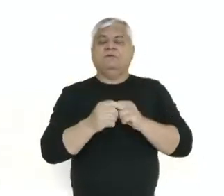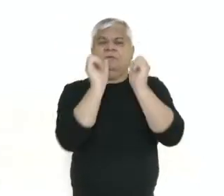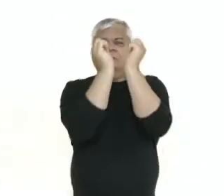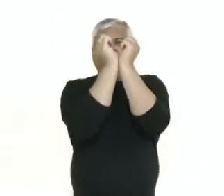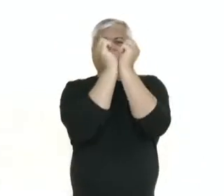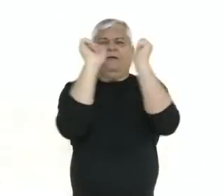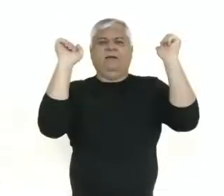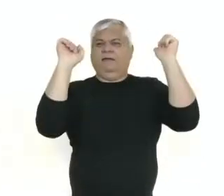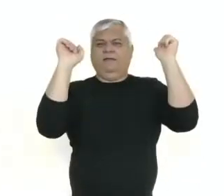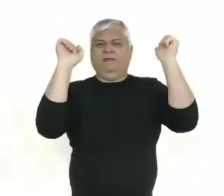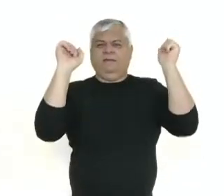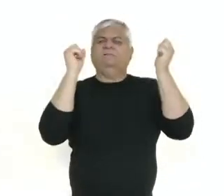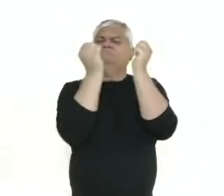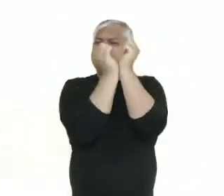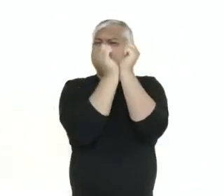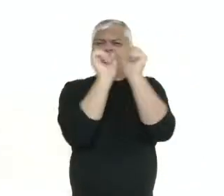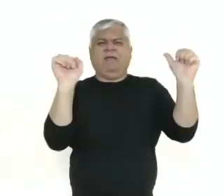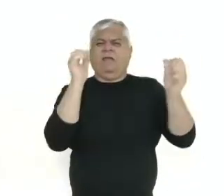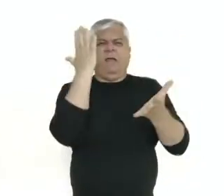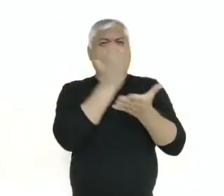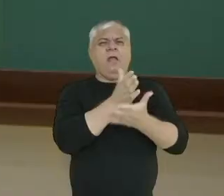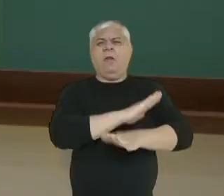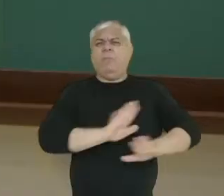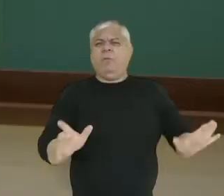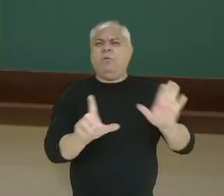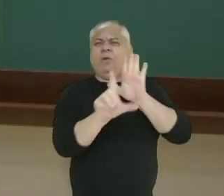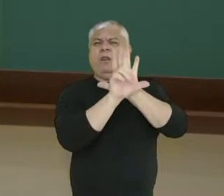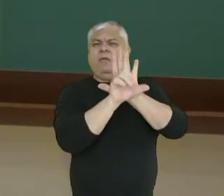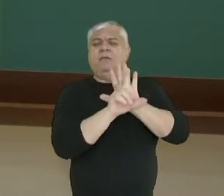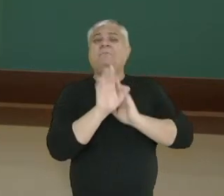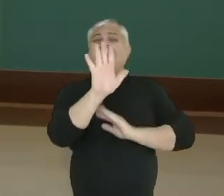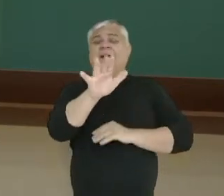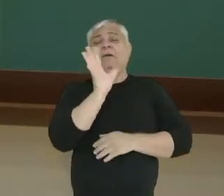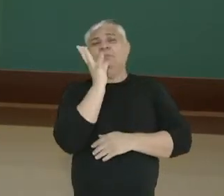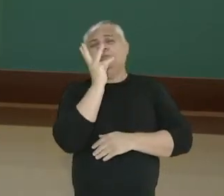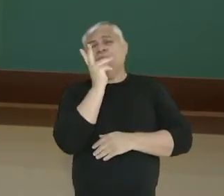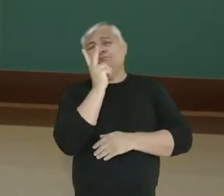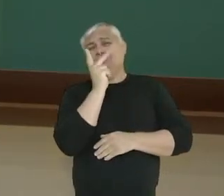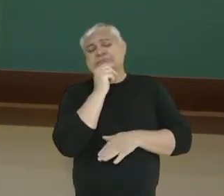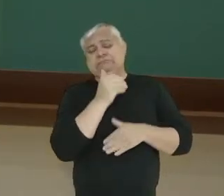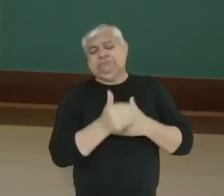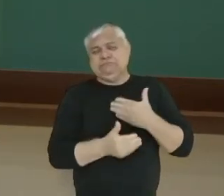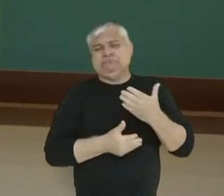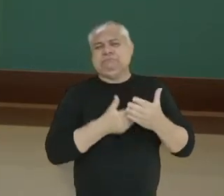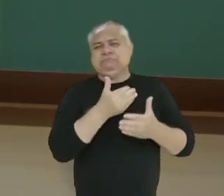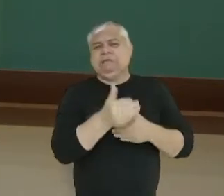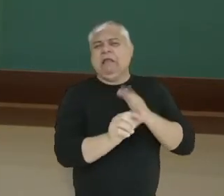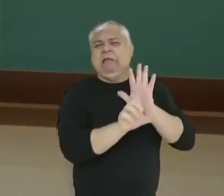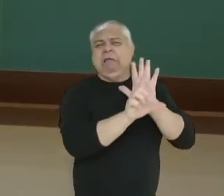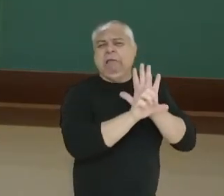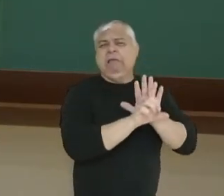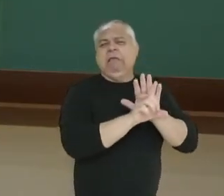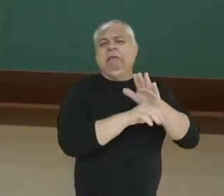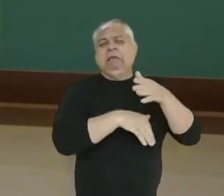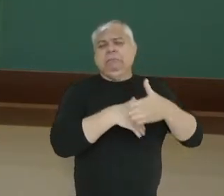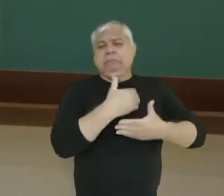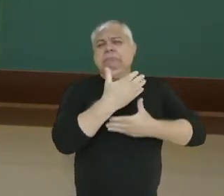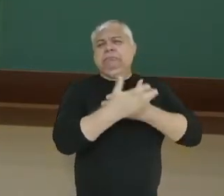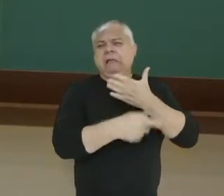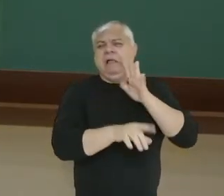escravidão. Esse foi um processo bastante lento, porque ocorreram várias leis que vão